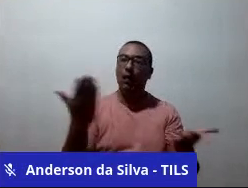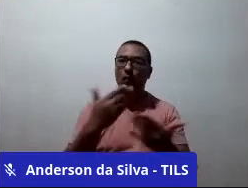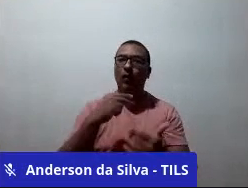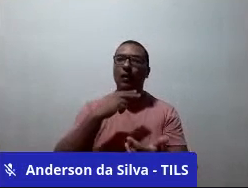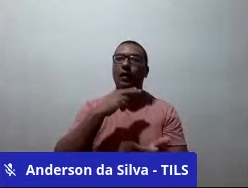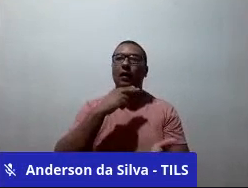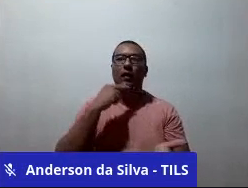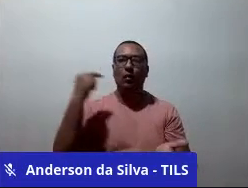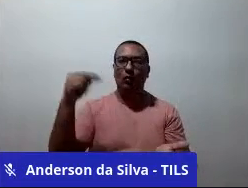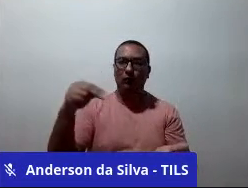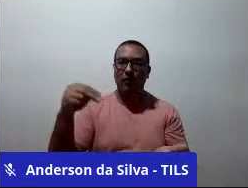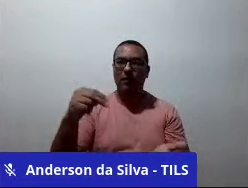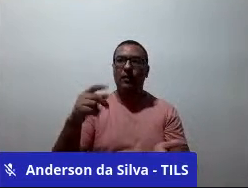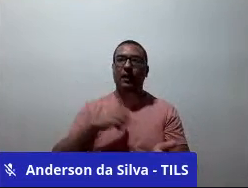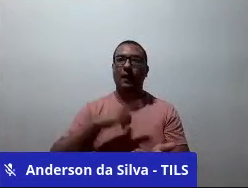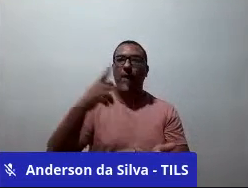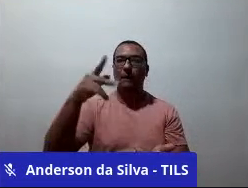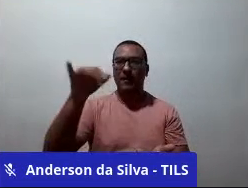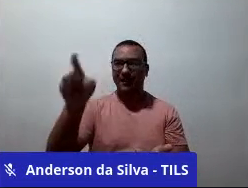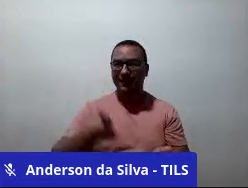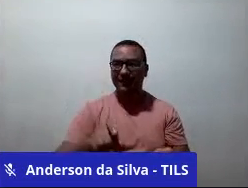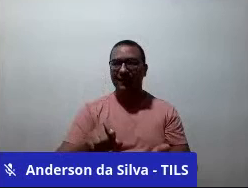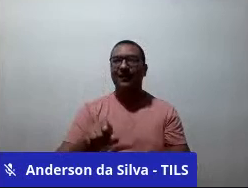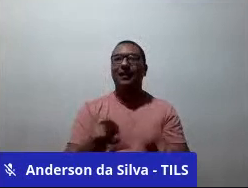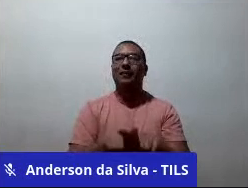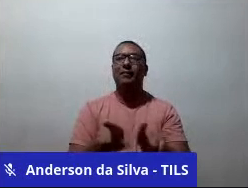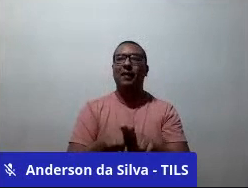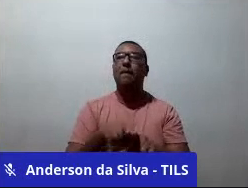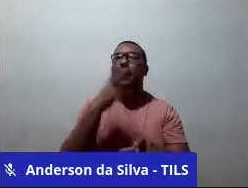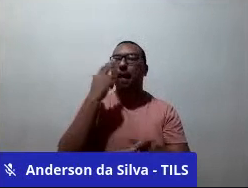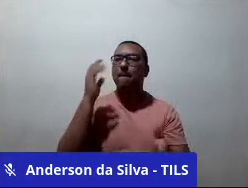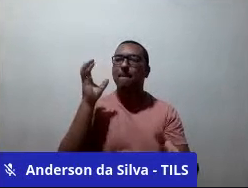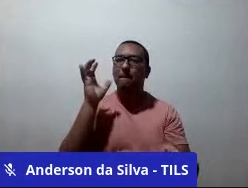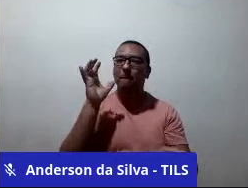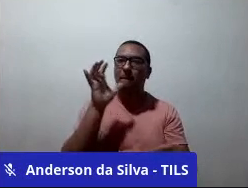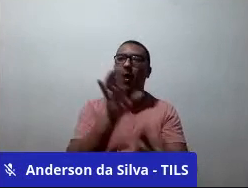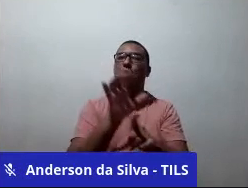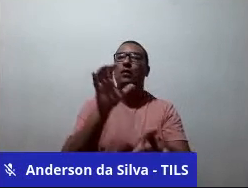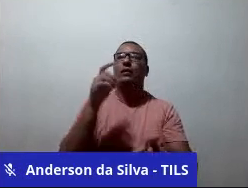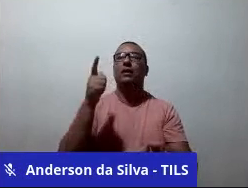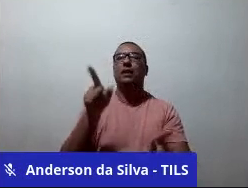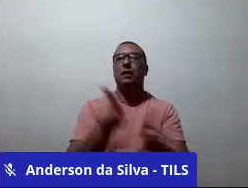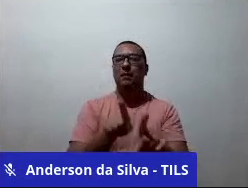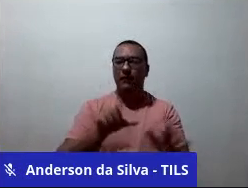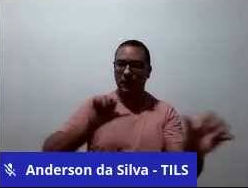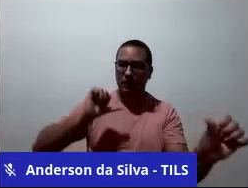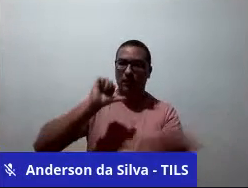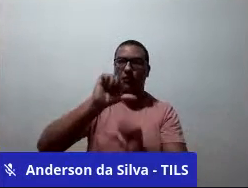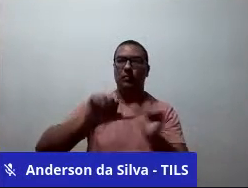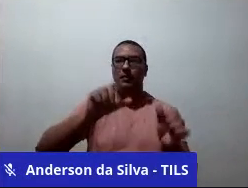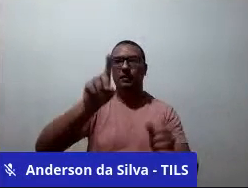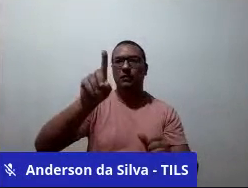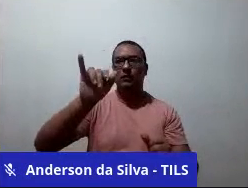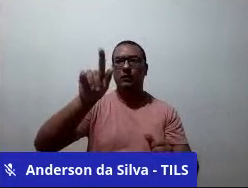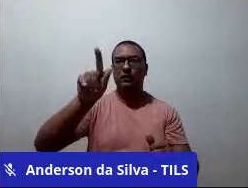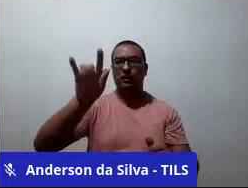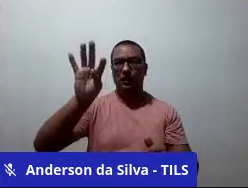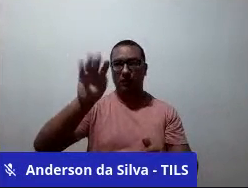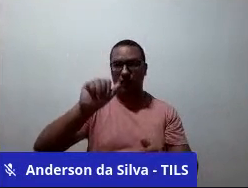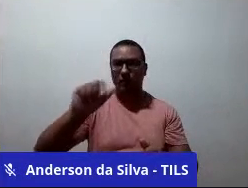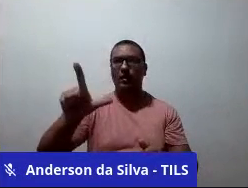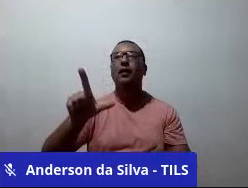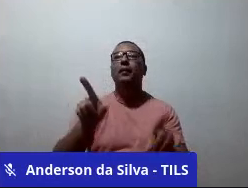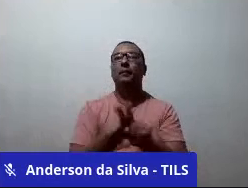FIX, seguramente nós vamos ter um impacto significativo da transformação digital em todos os setores, né, e no